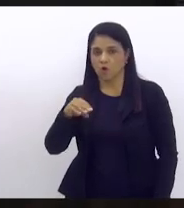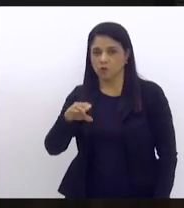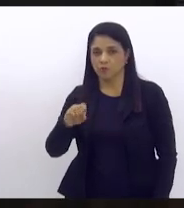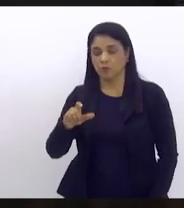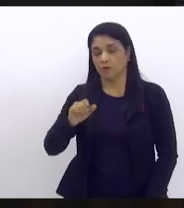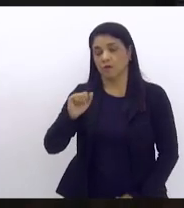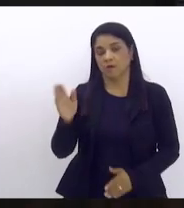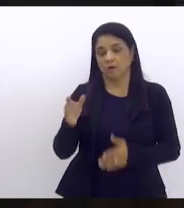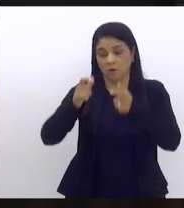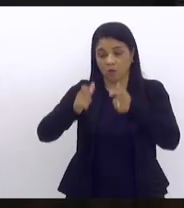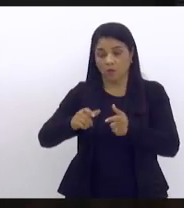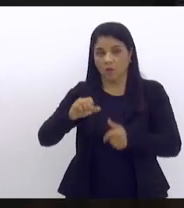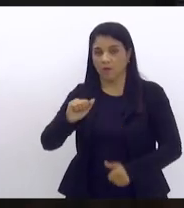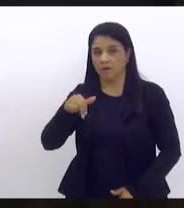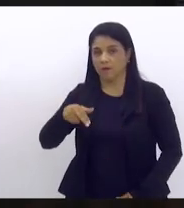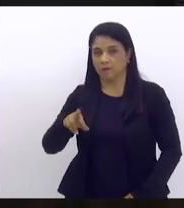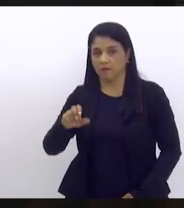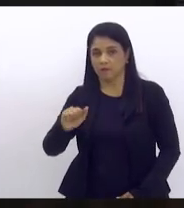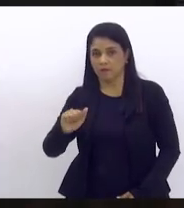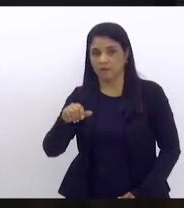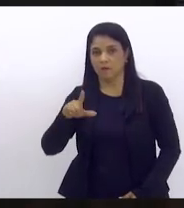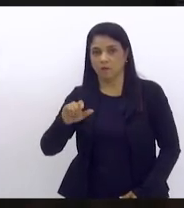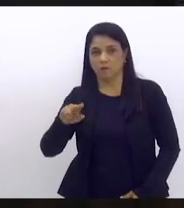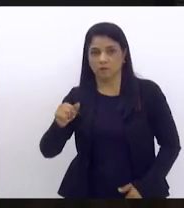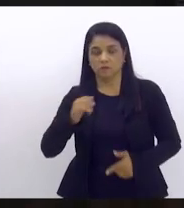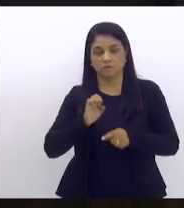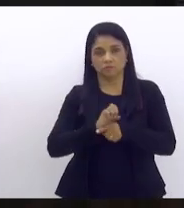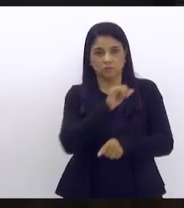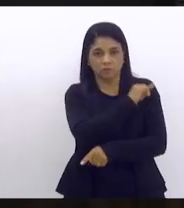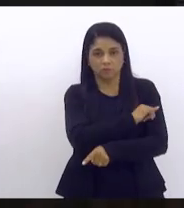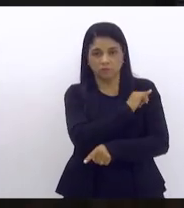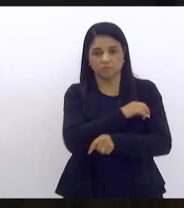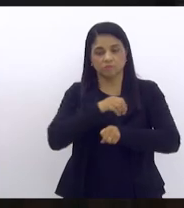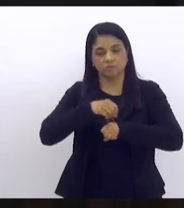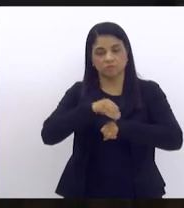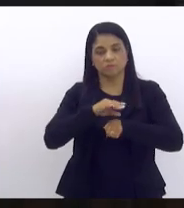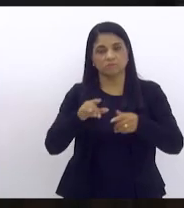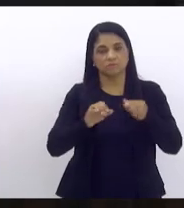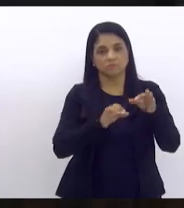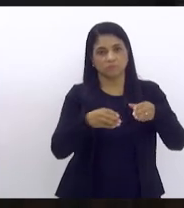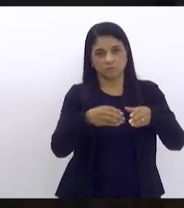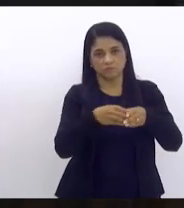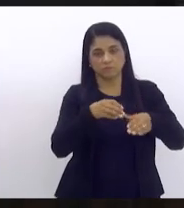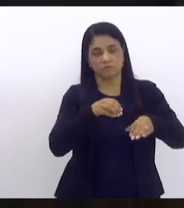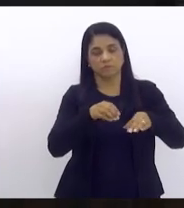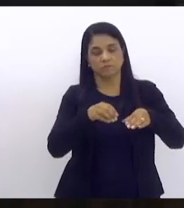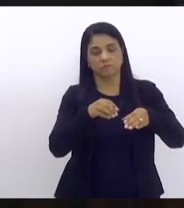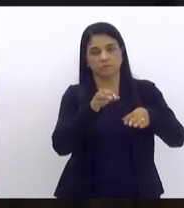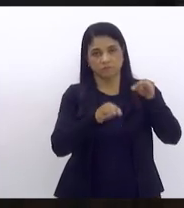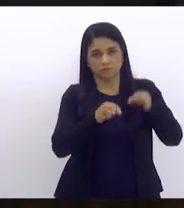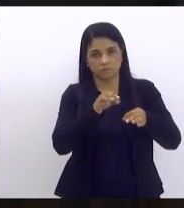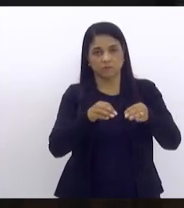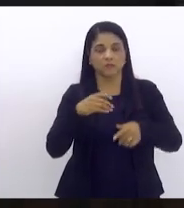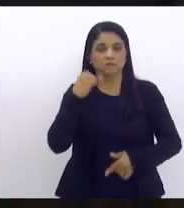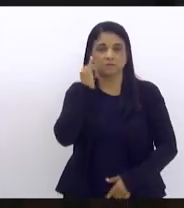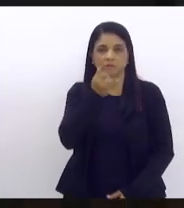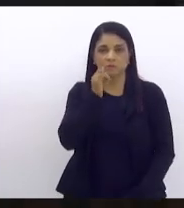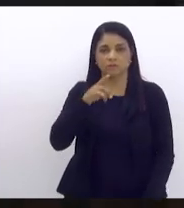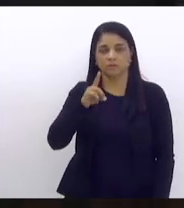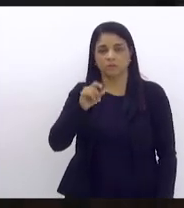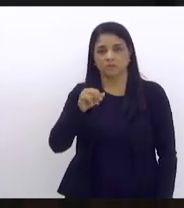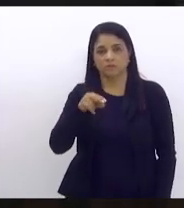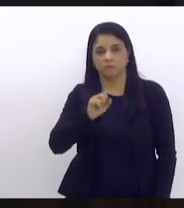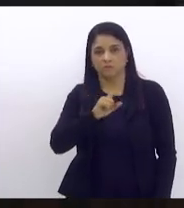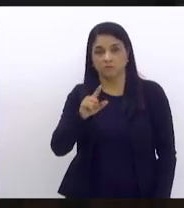Janeiro. Parecer da Comissão de Indicações Legislativas, favorável, relator deputado Bruno Dauaire. Em discussão,